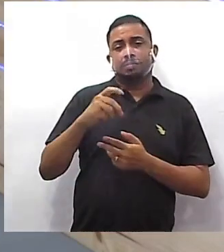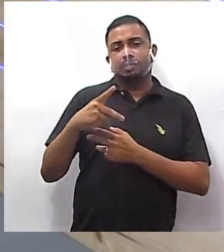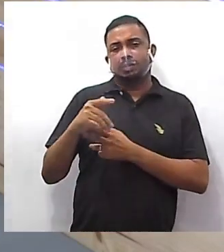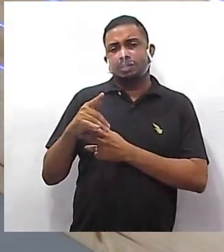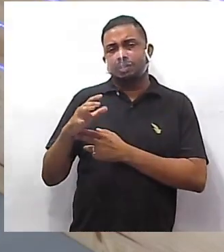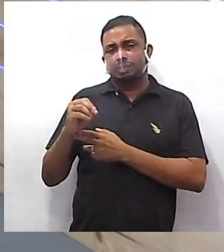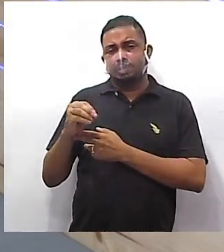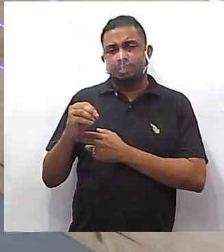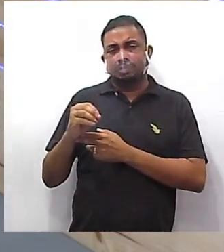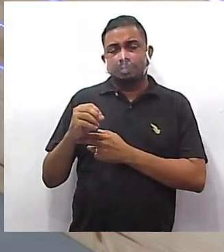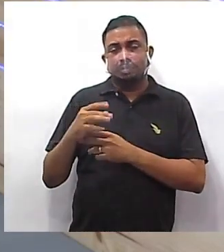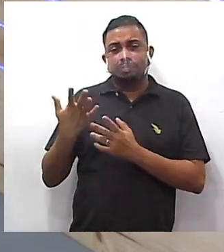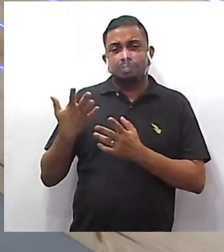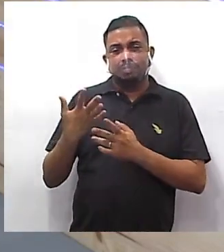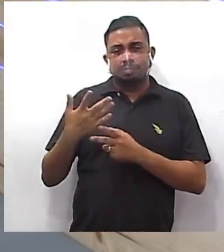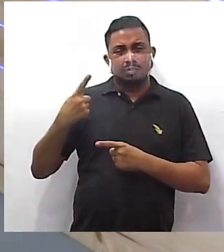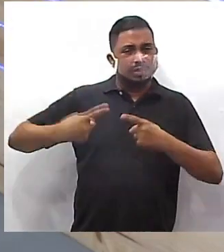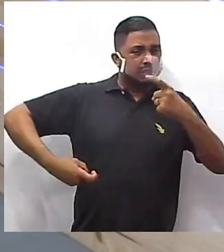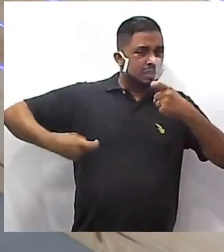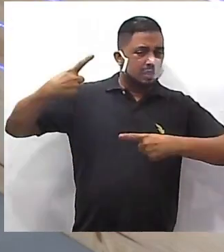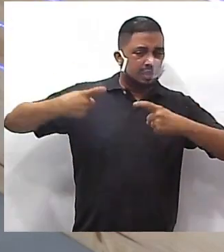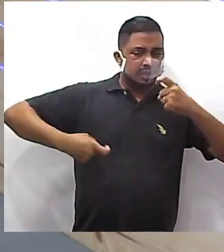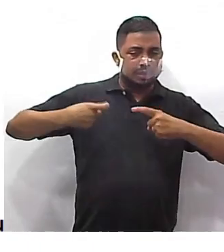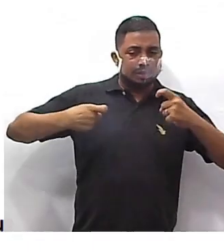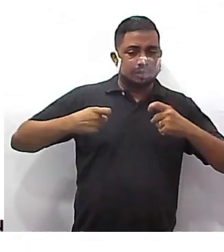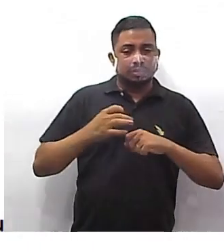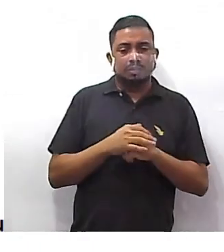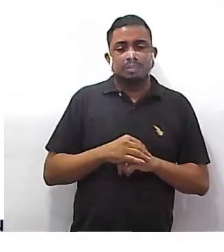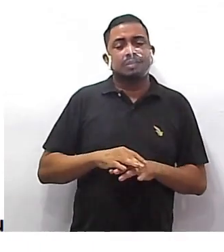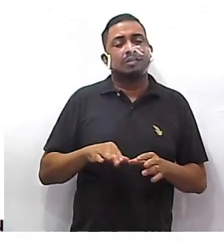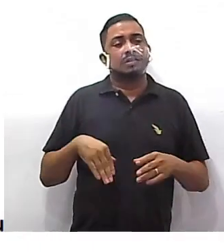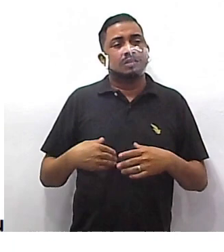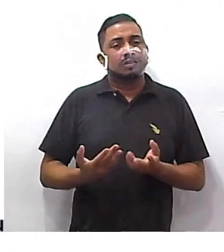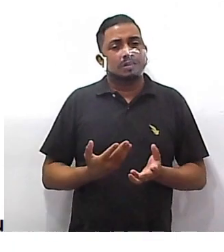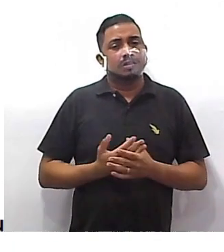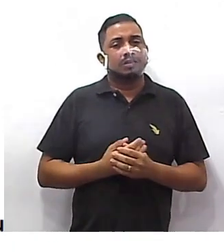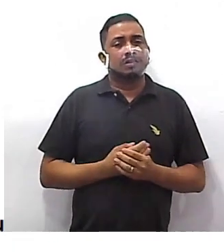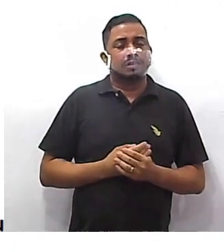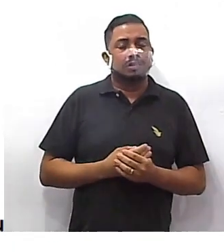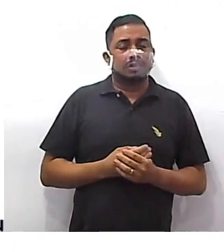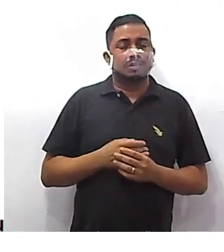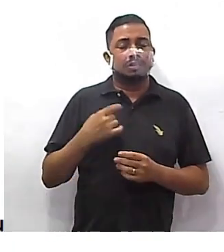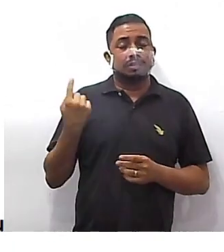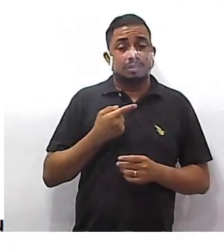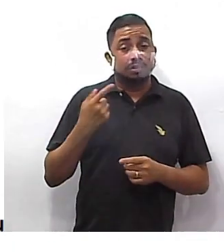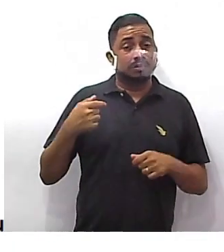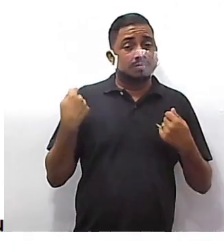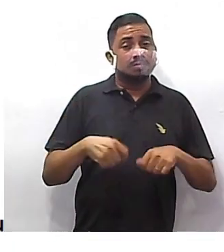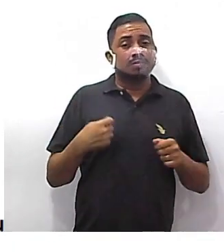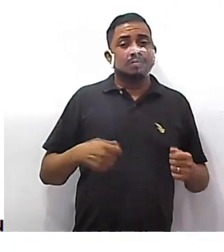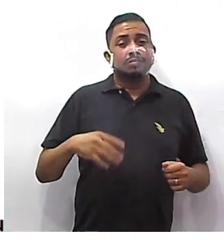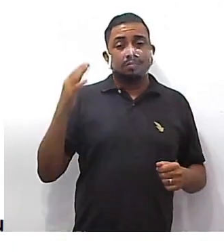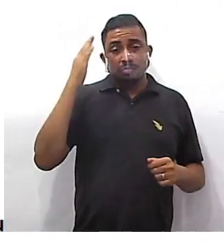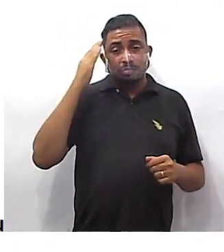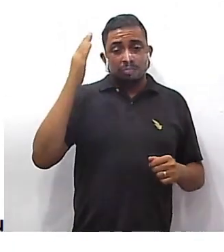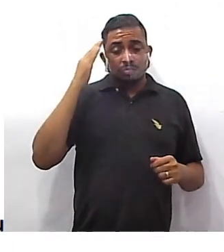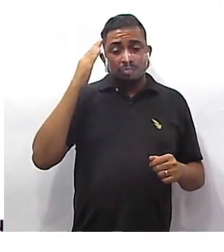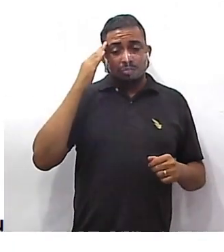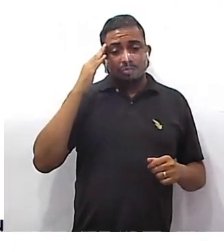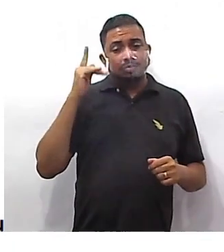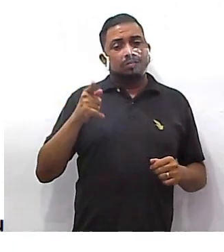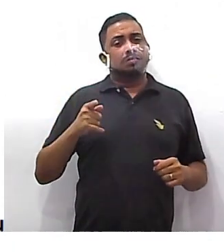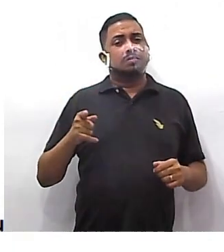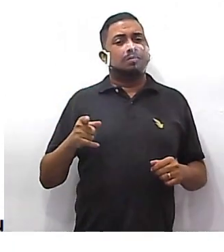guerra, pessoal. Isso é uma operação de guerra. E o que a gente precisa entender é que esse